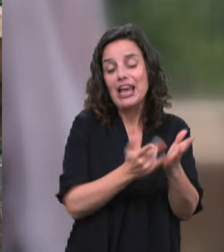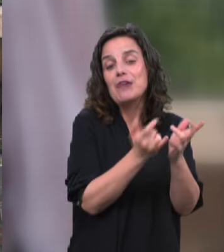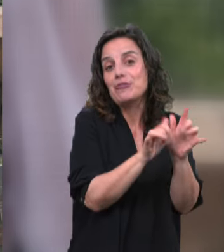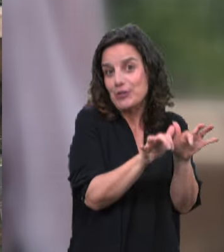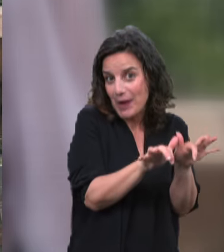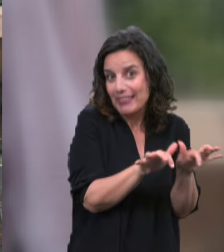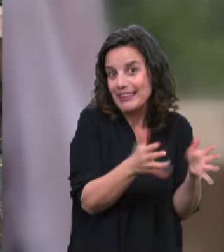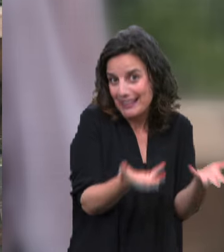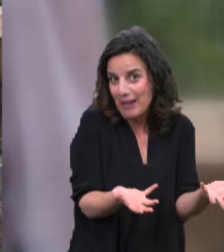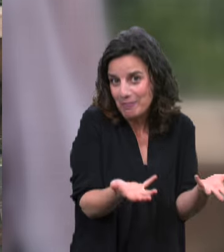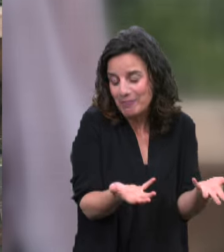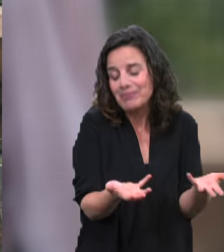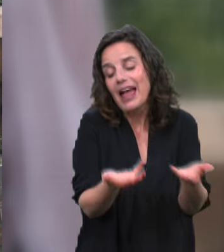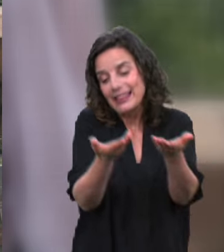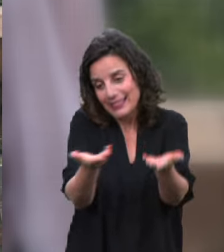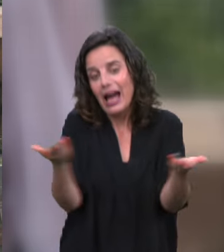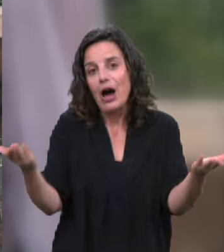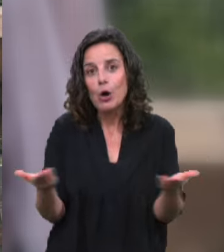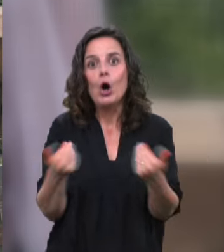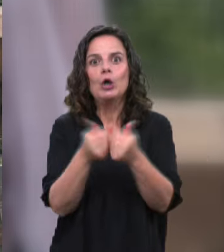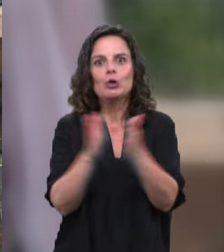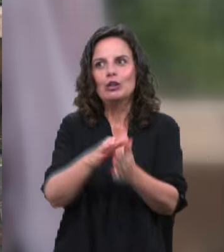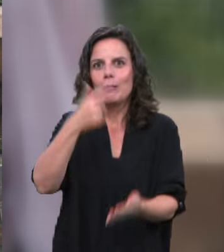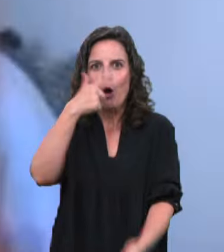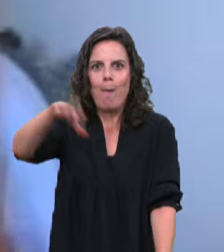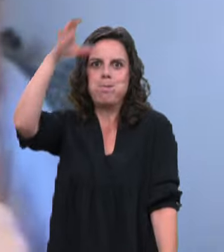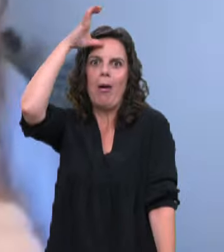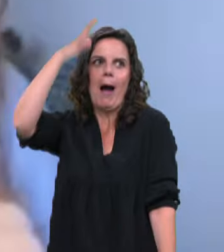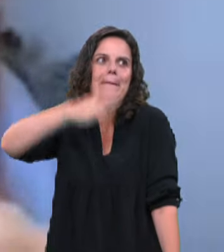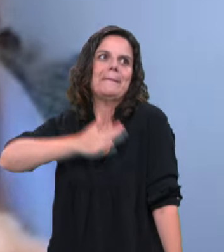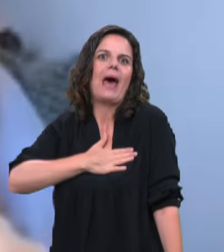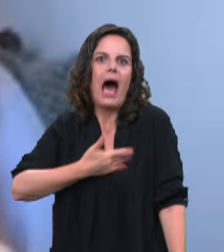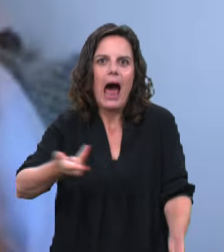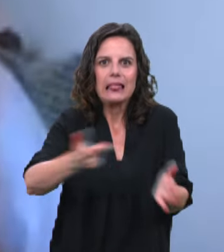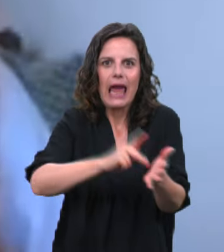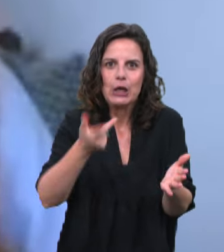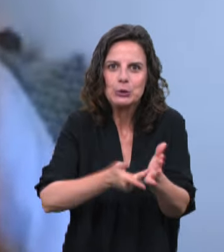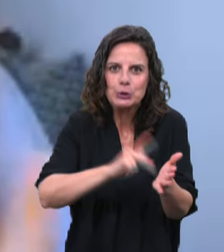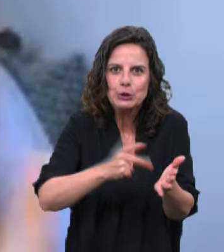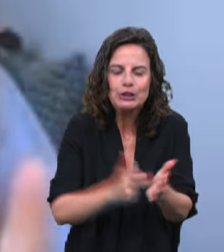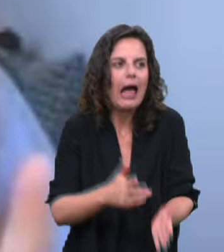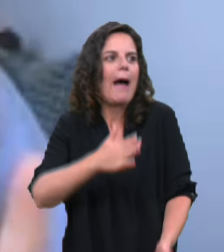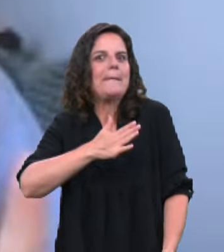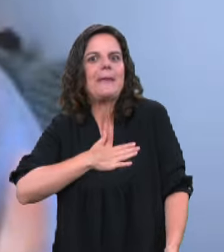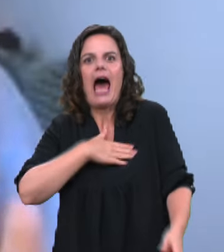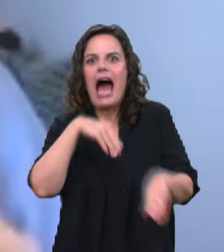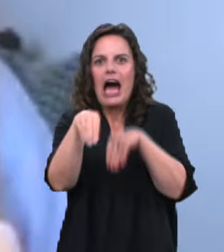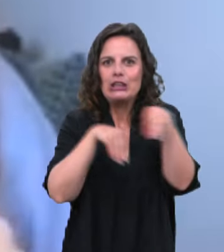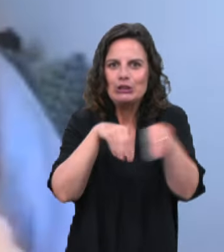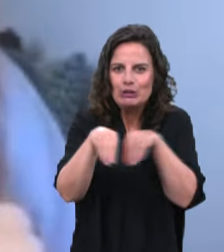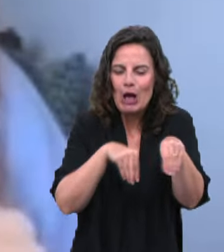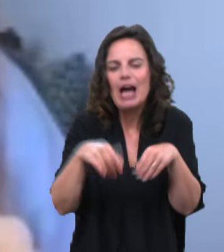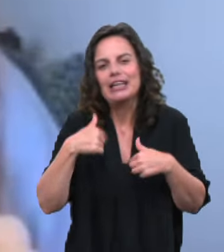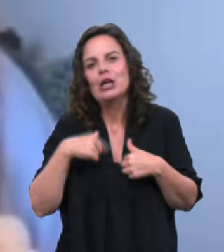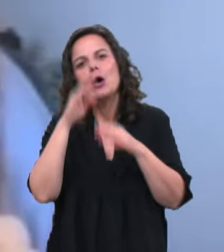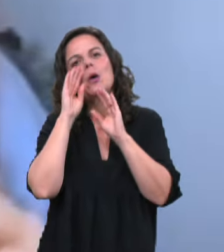isso, para todos os nerds e pessoas que adoram tecnologia e que gostam de jogos, eu